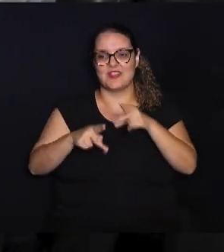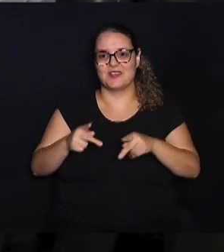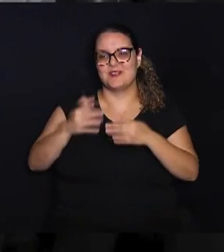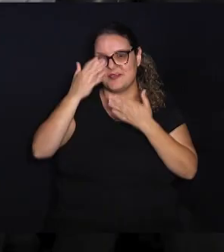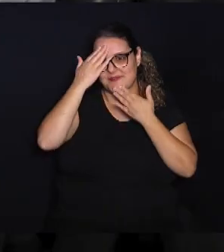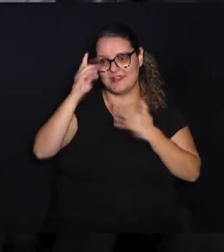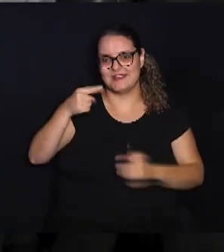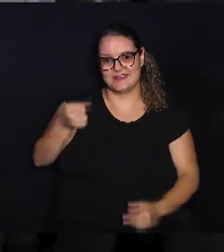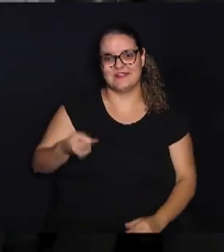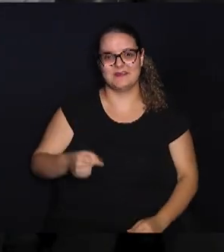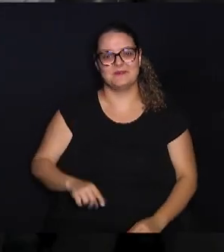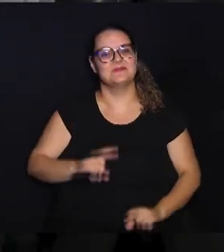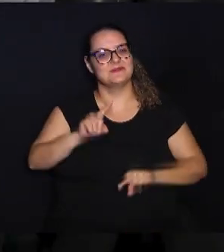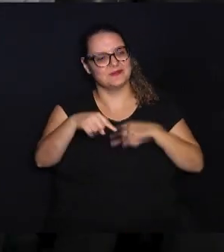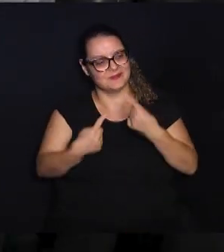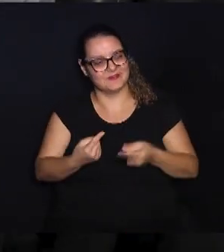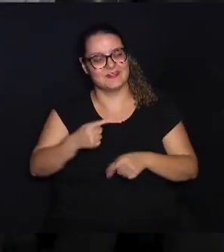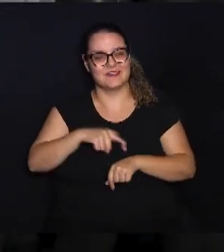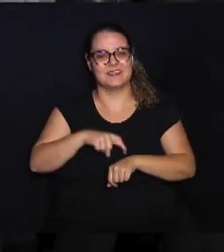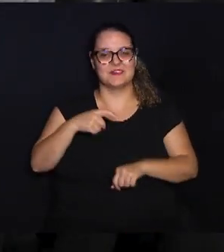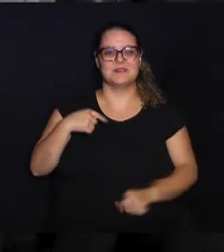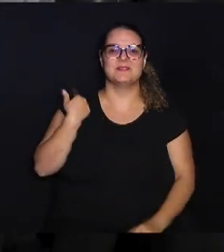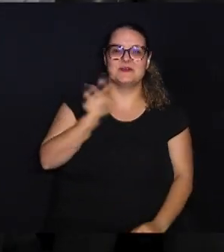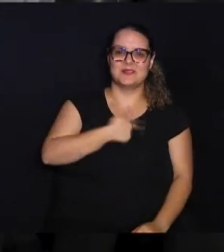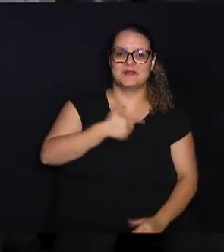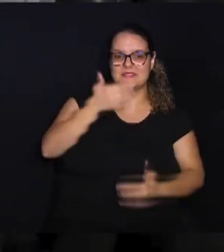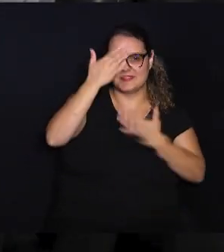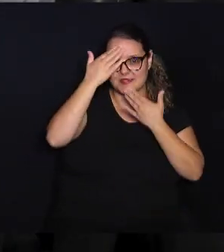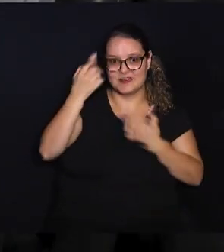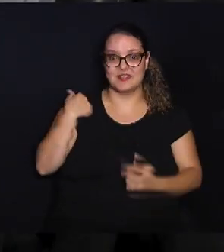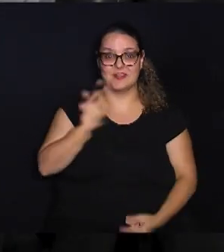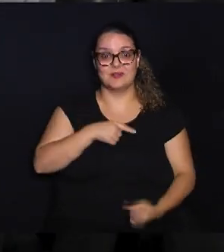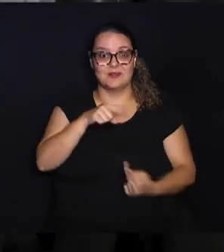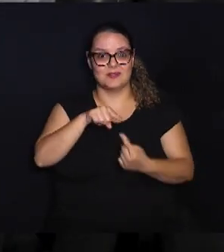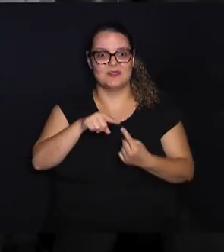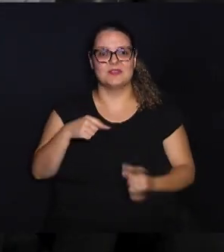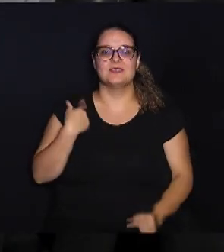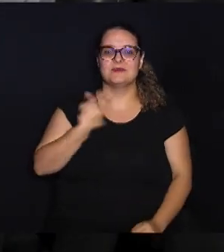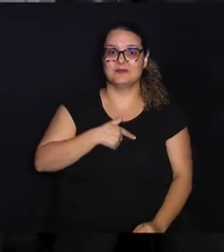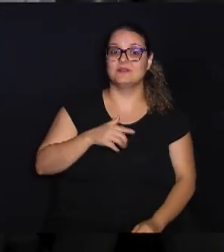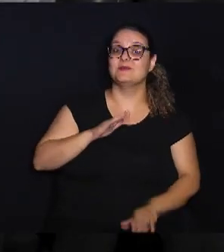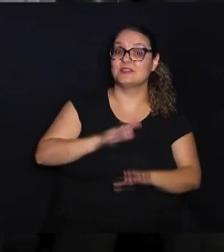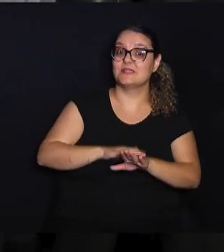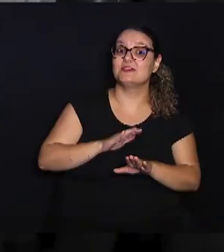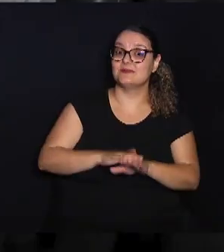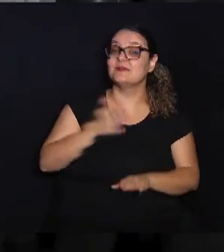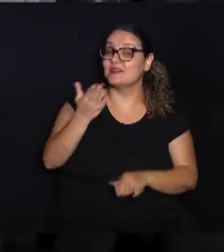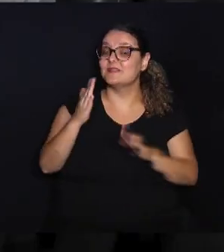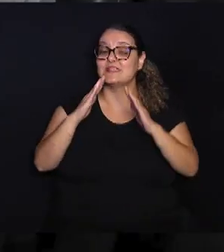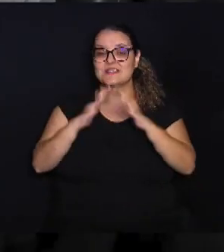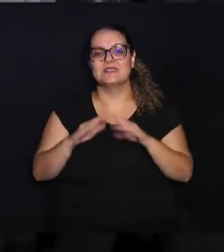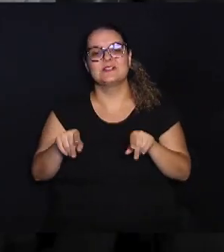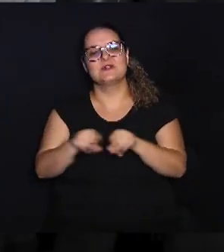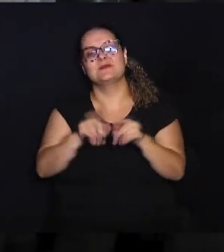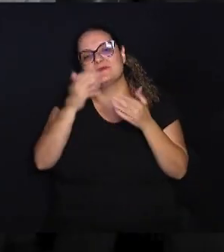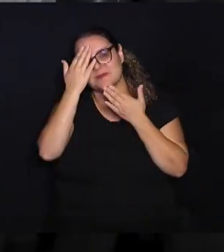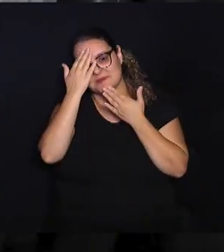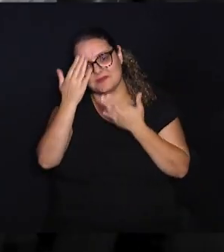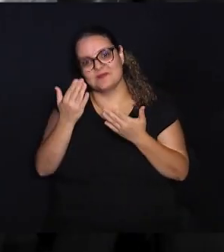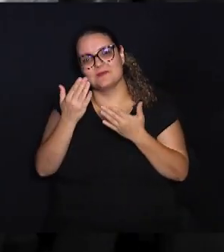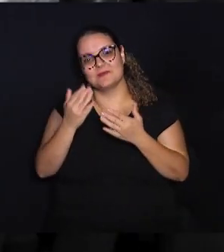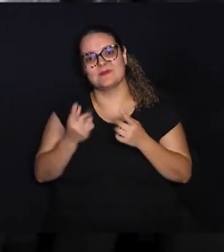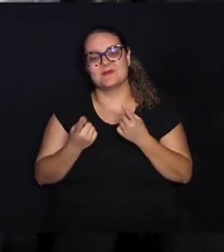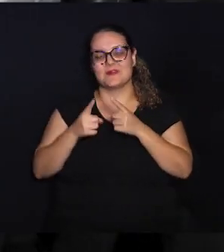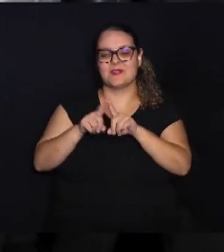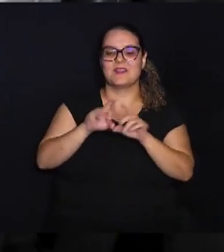até a próxima. Até a próxima, nós aqui agradecemos, é o nosso objetivo e a nossa função. A você de casa também agradeço a sua companhia,